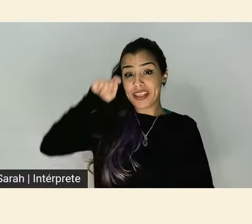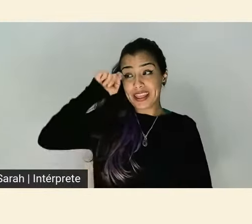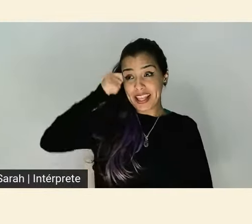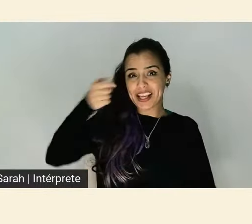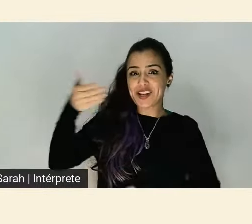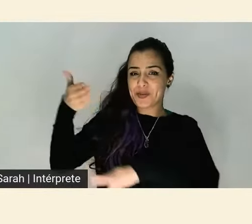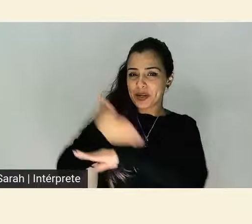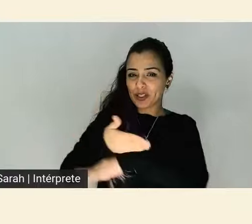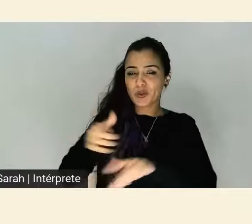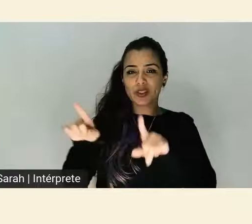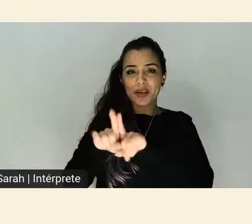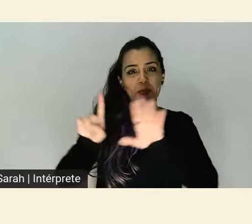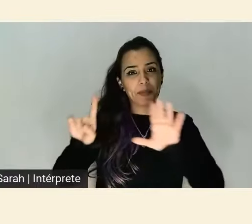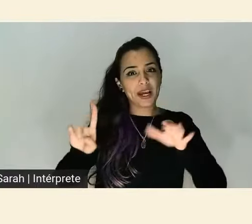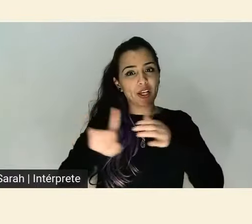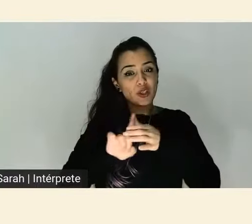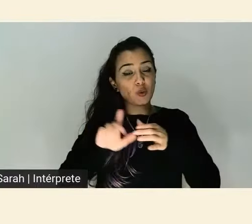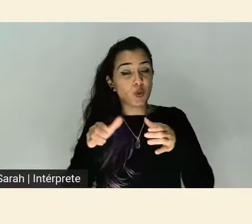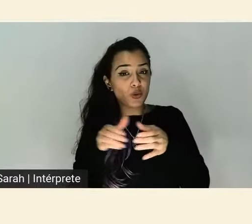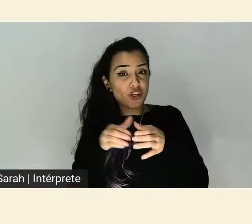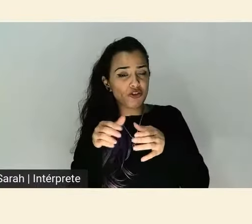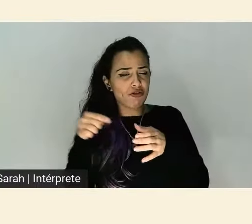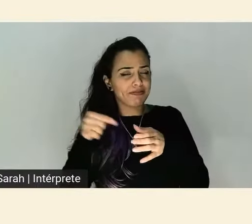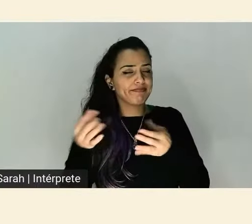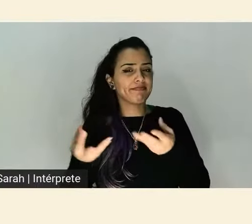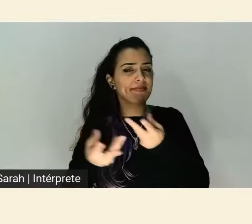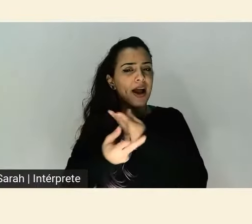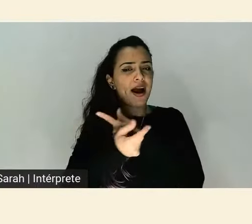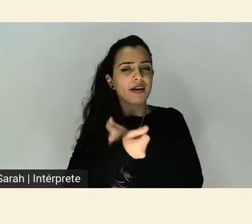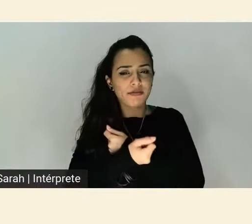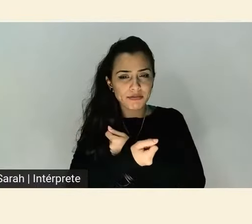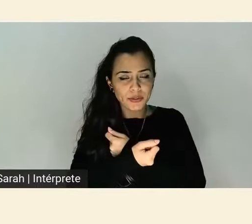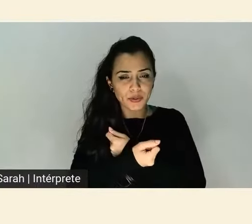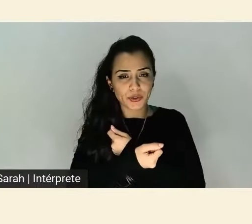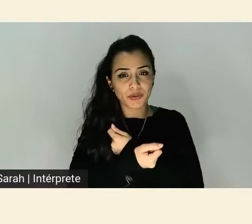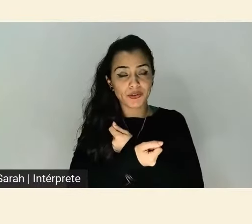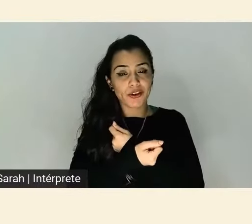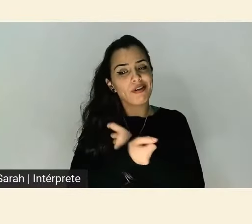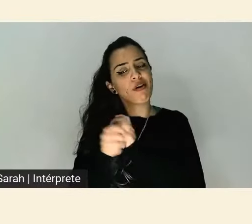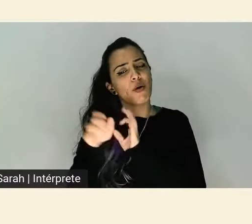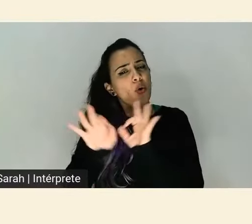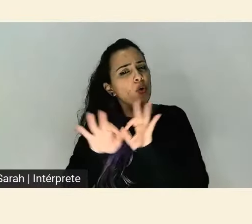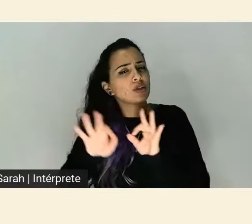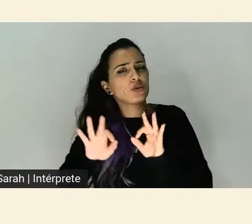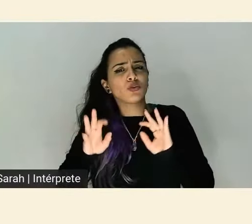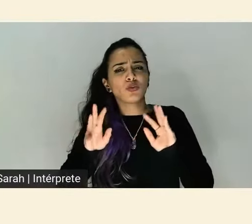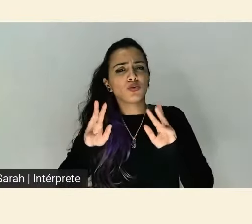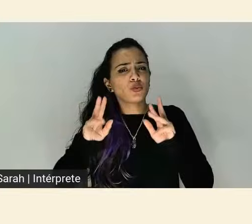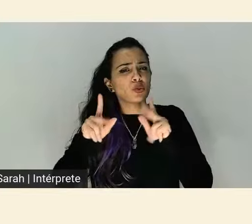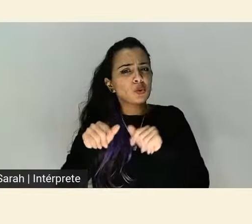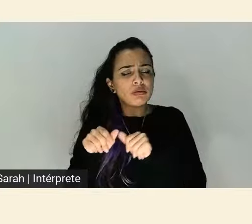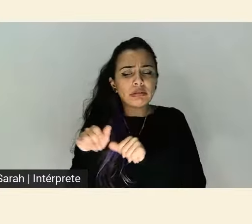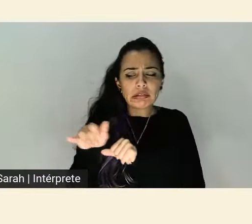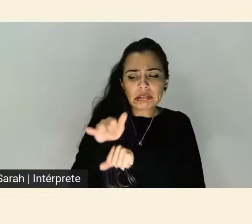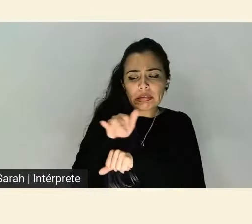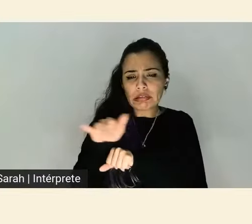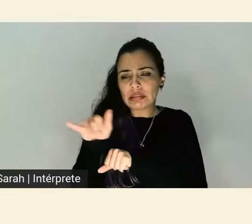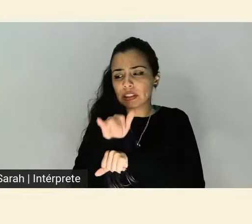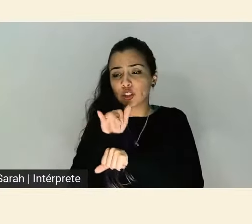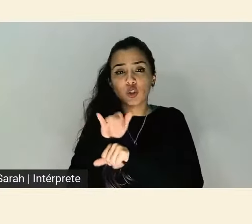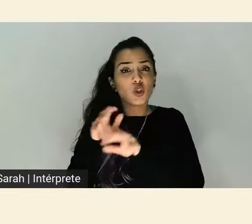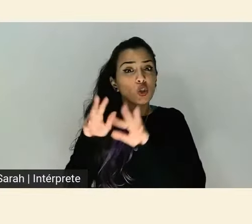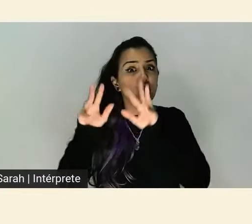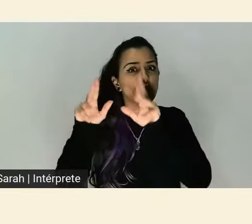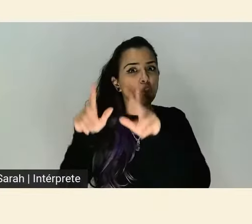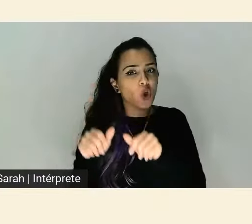também desse time maravilhoso que vem organizando, né, que organizou, na verdade, este